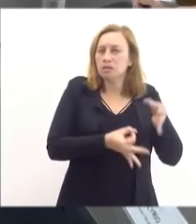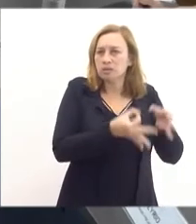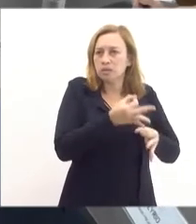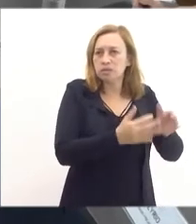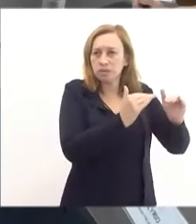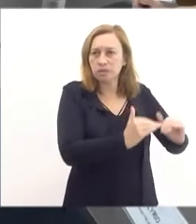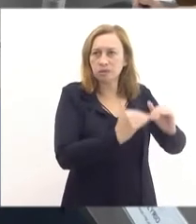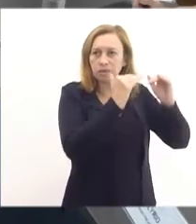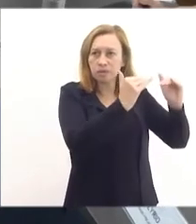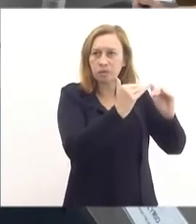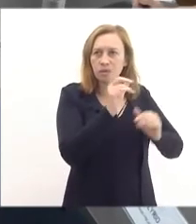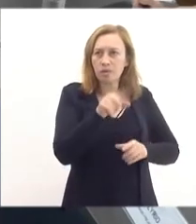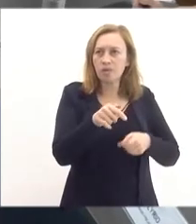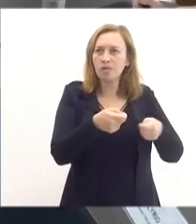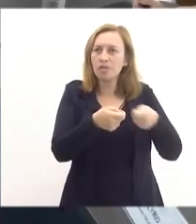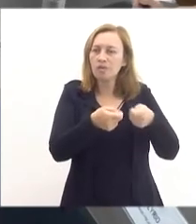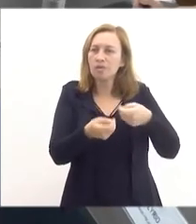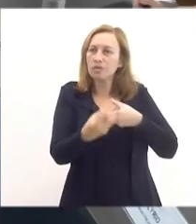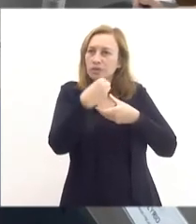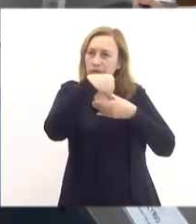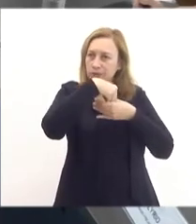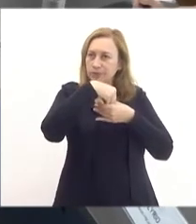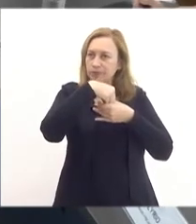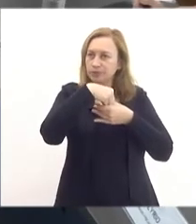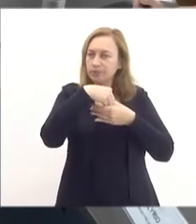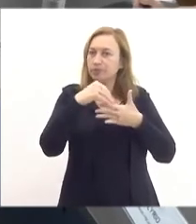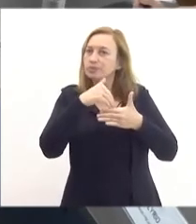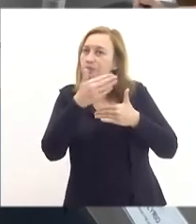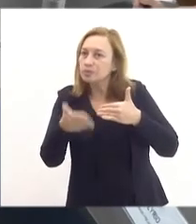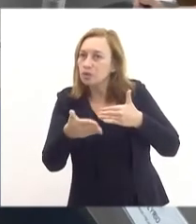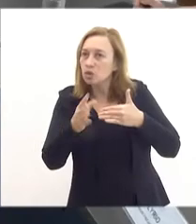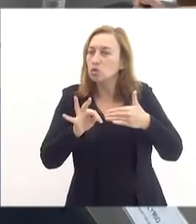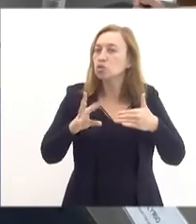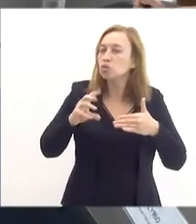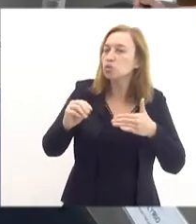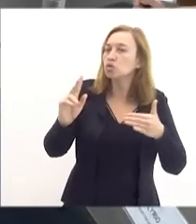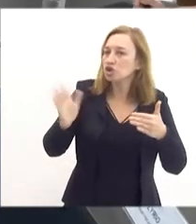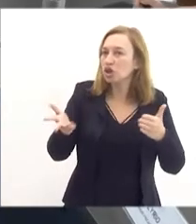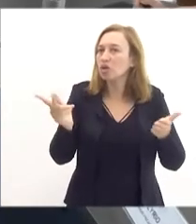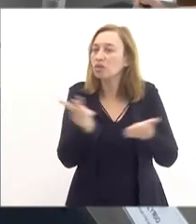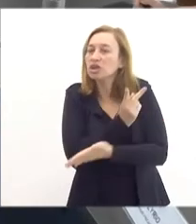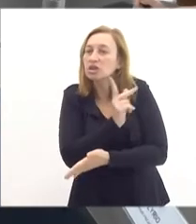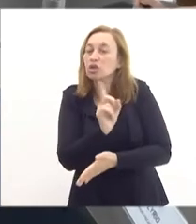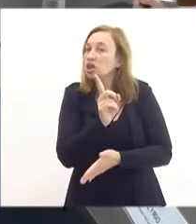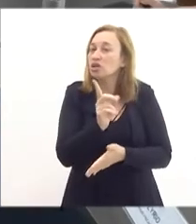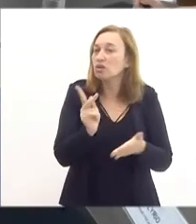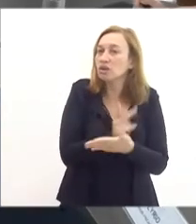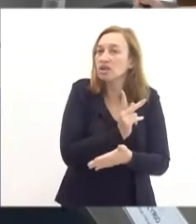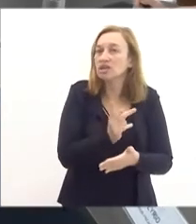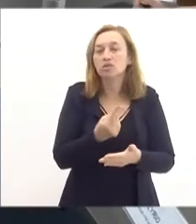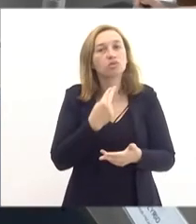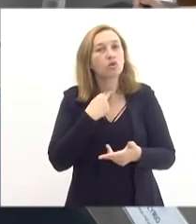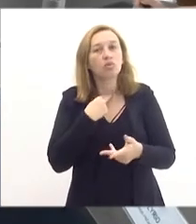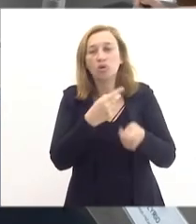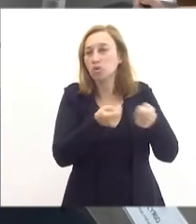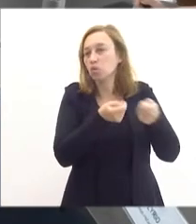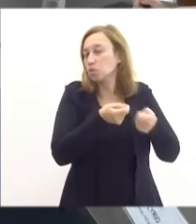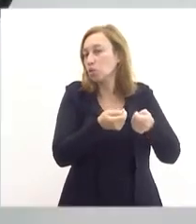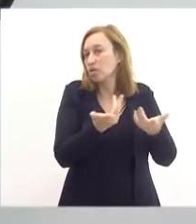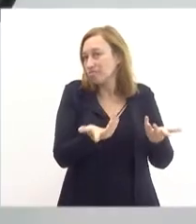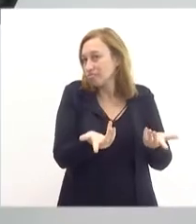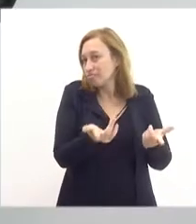do tribunal é o controle externo. O controle externo daquilo que já aconteceu, daquilo que ainda não aconteceu, você não pode contra controle